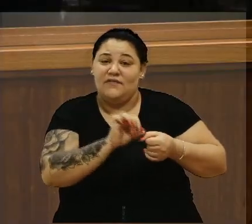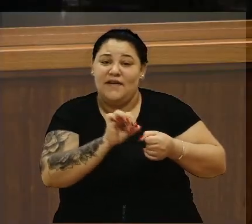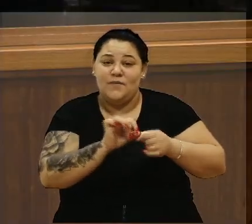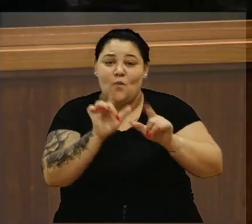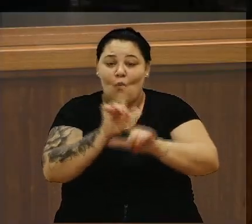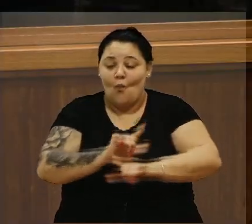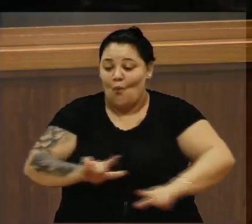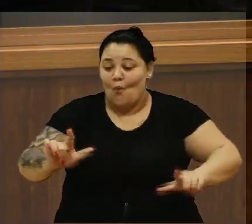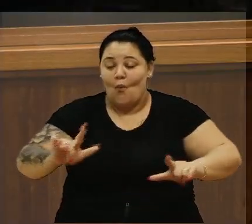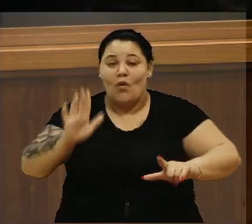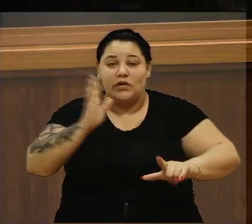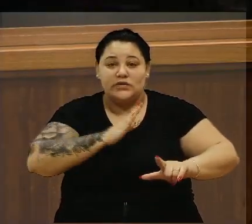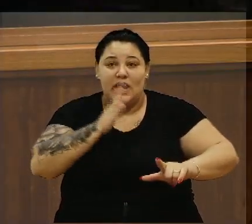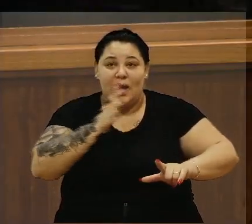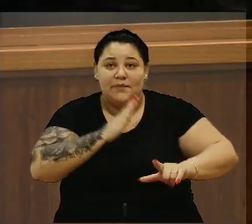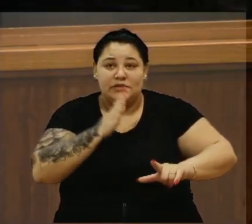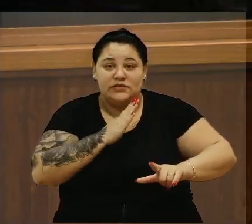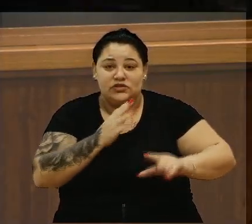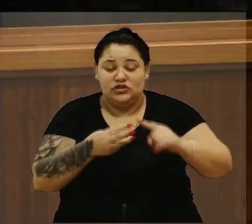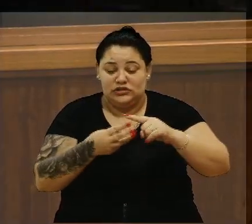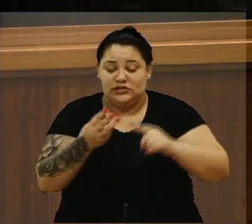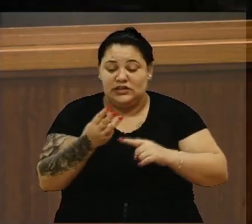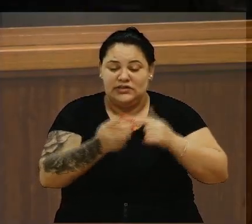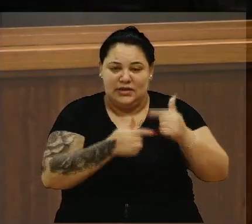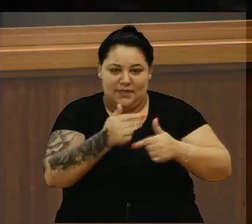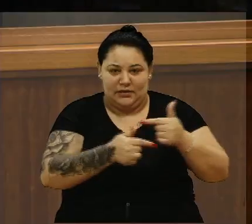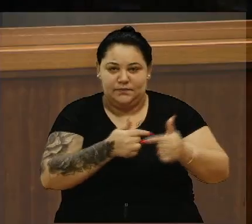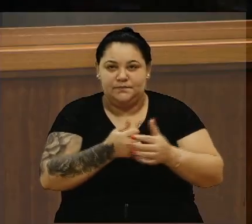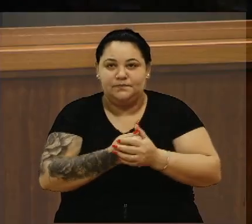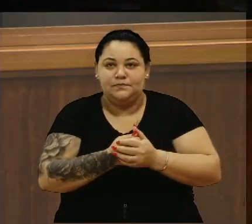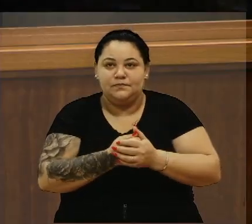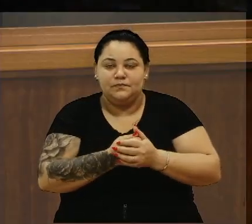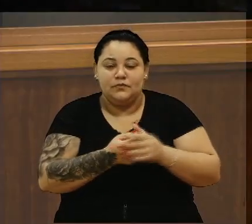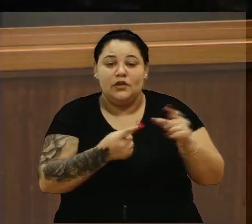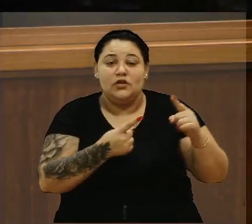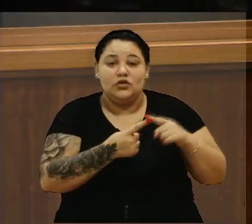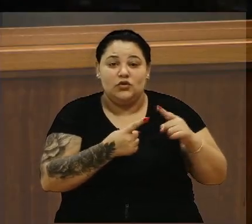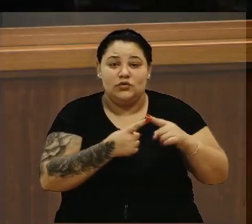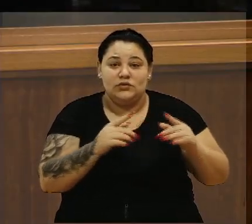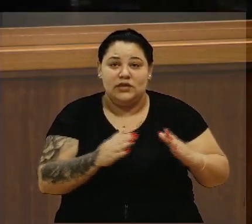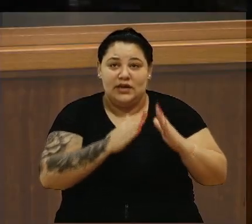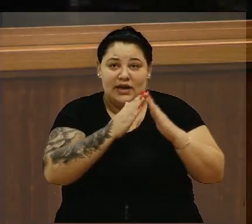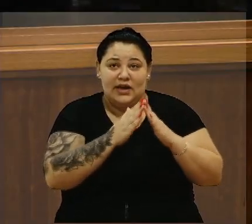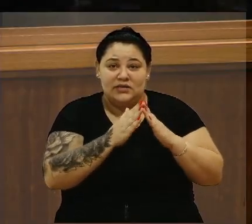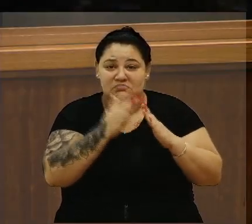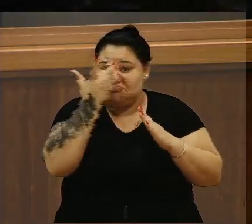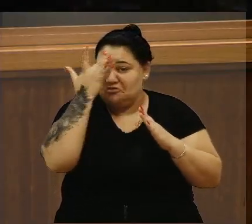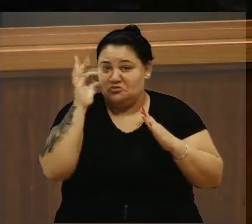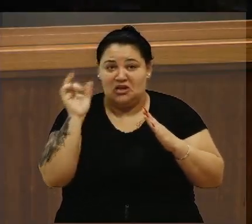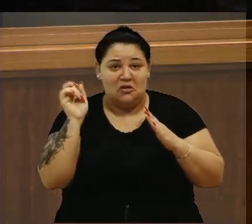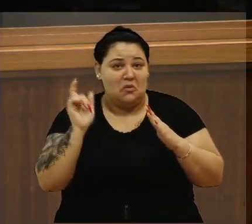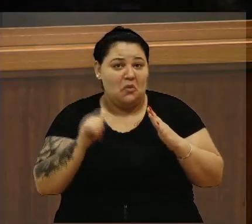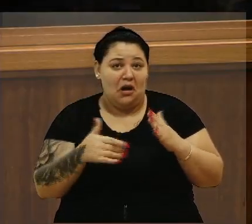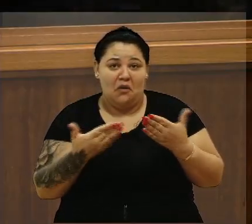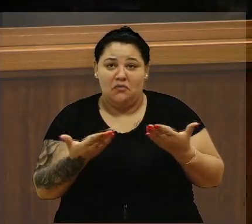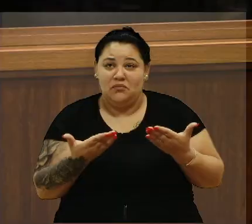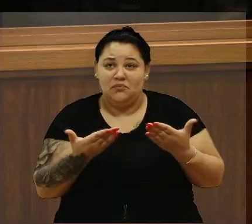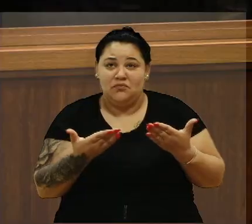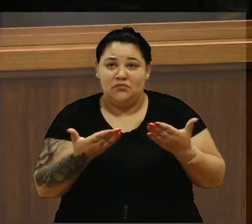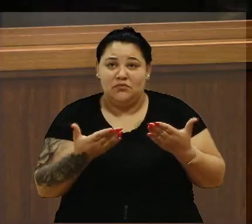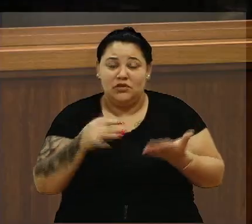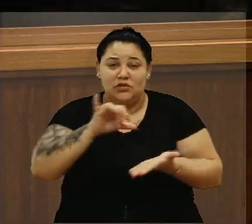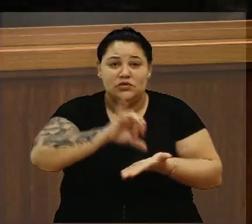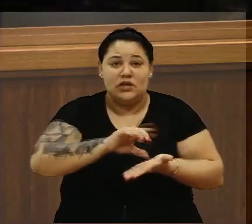limpeza emergencial de 3 serviços. 2 abrigos institucionais, não sei quais, e o Centro Pop